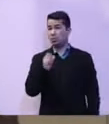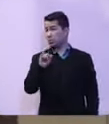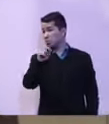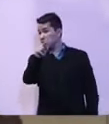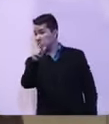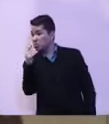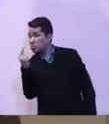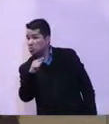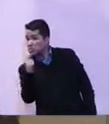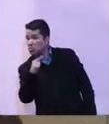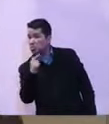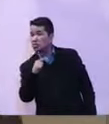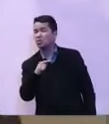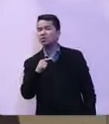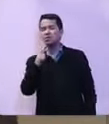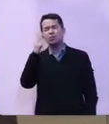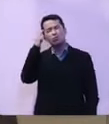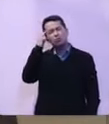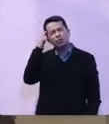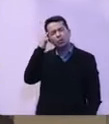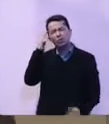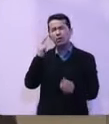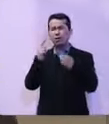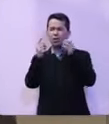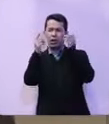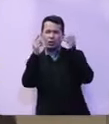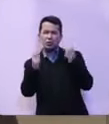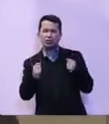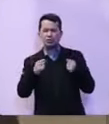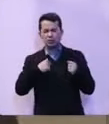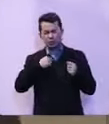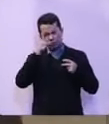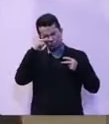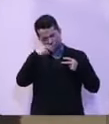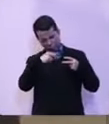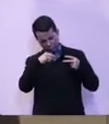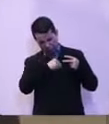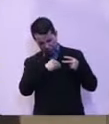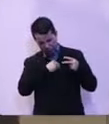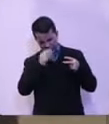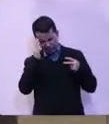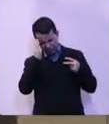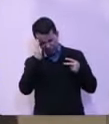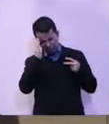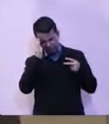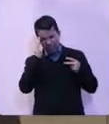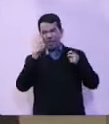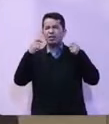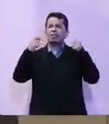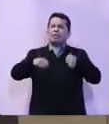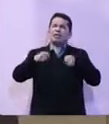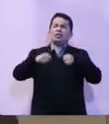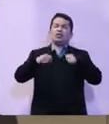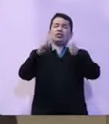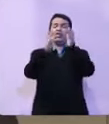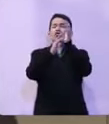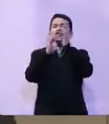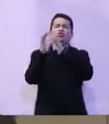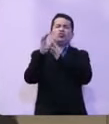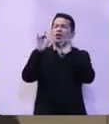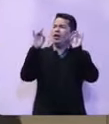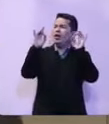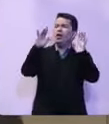não é capaz de crer que só Jesus, mais ninguém, só Jesus, não é igreja, não é santo de devoção,